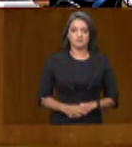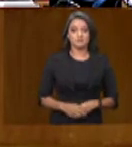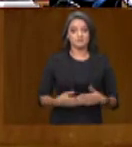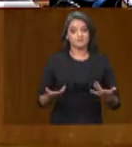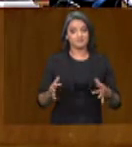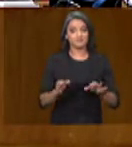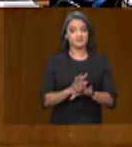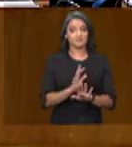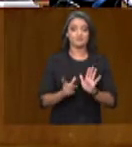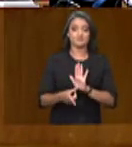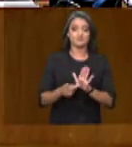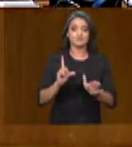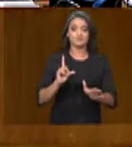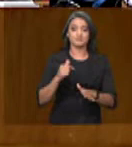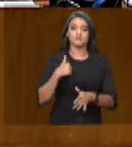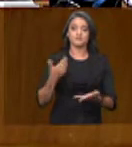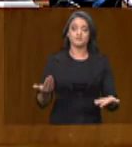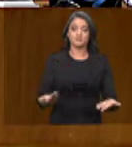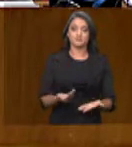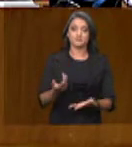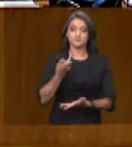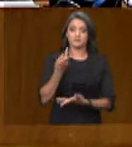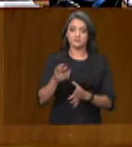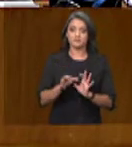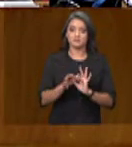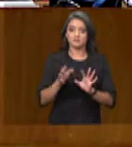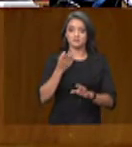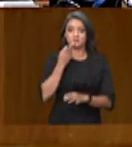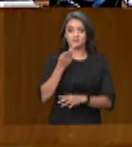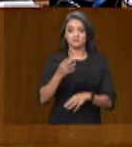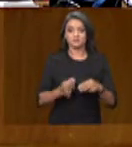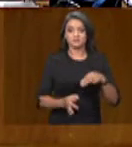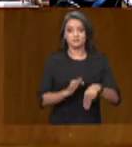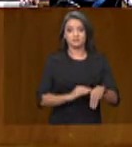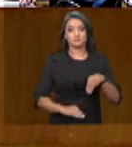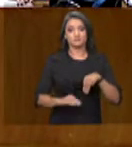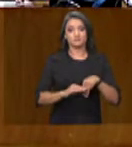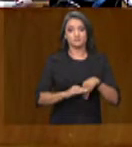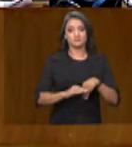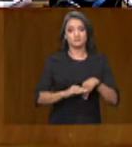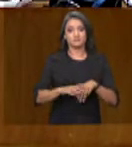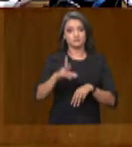a sua direita a presença do Ministério Público na pessoa excelentíssimo